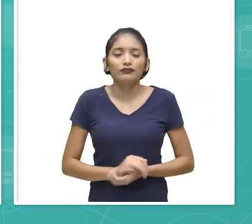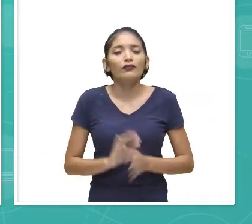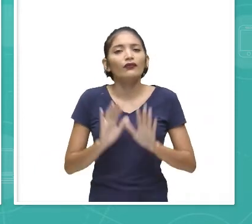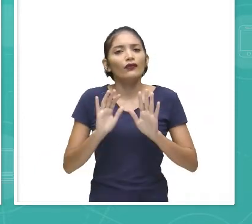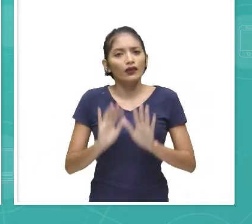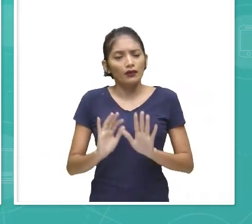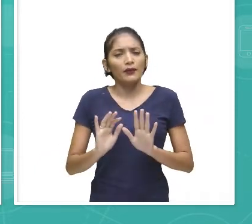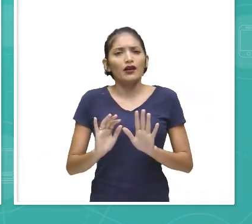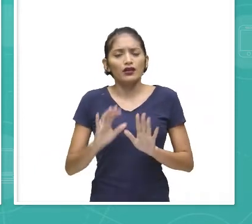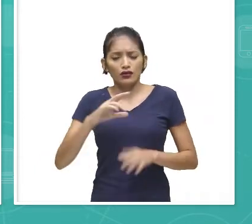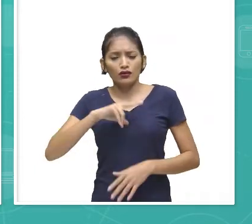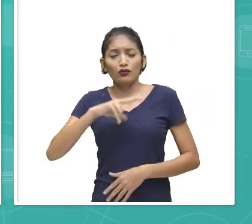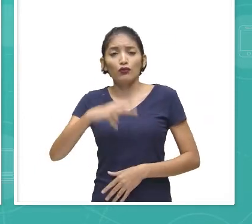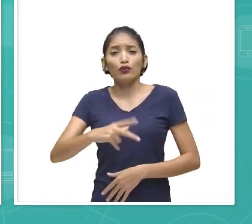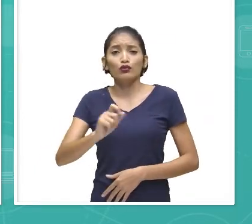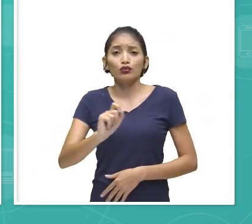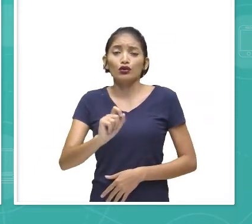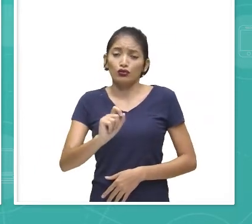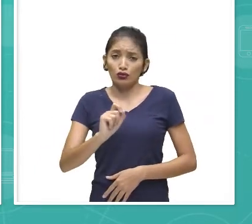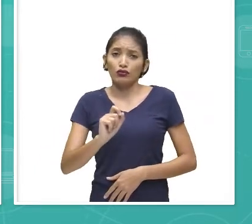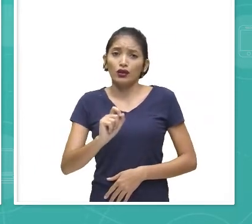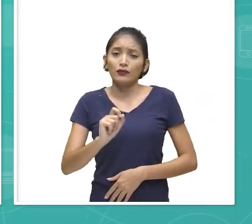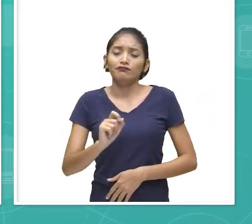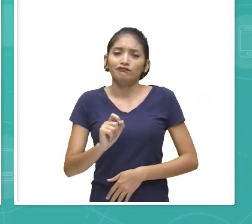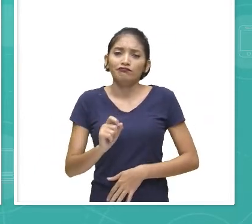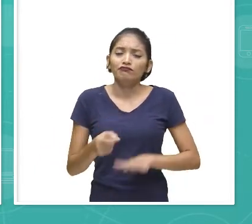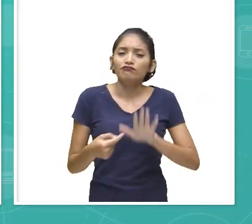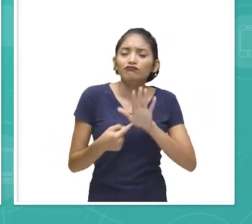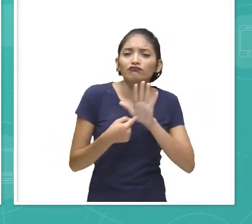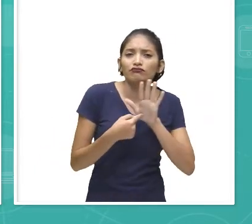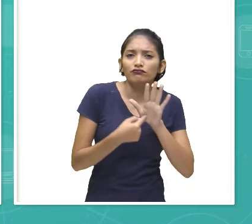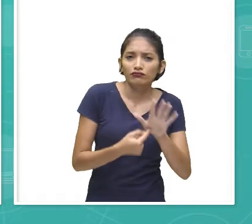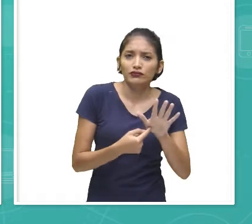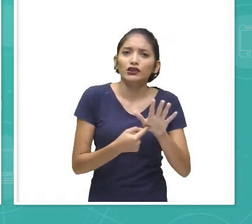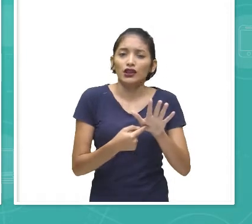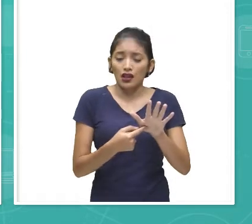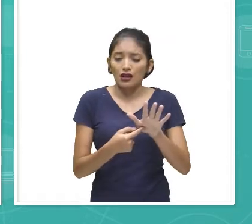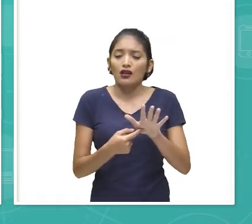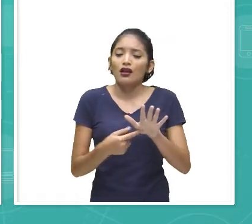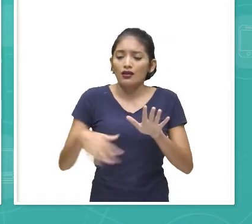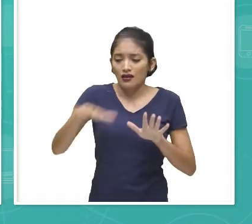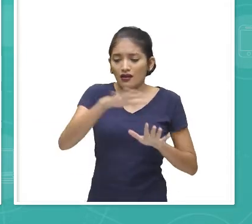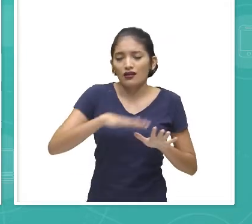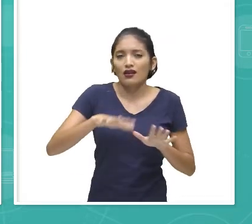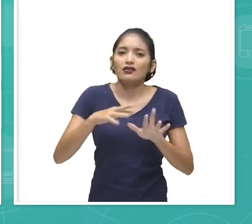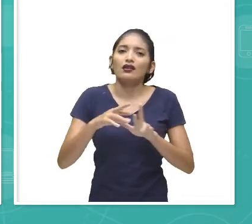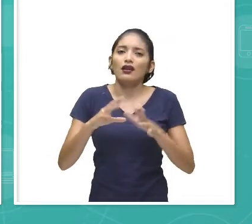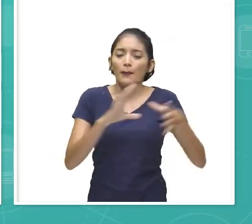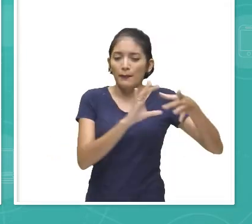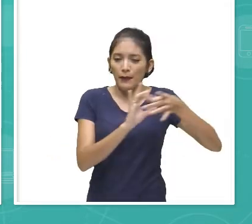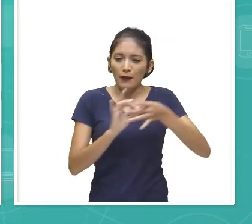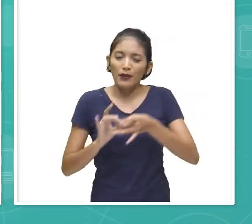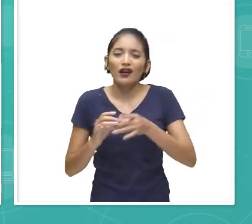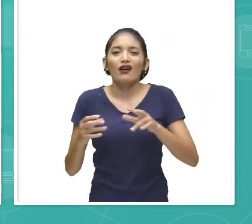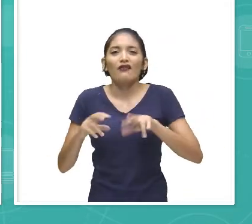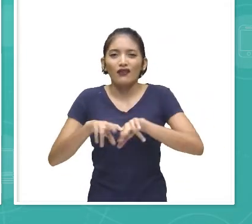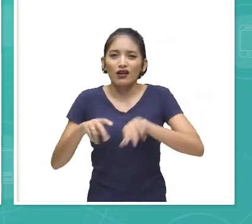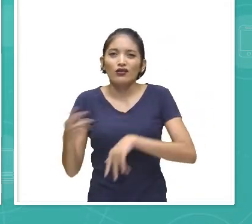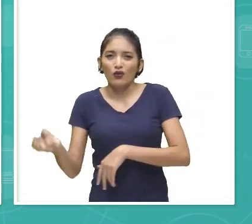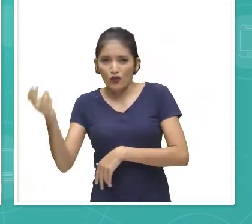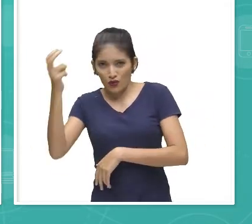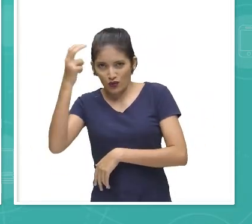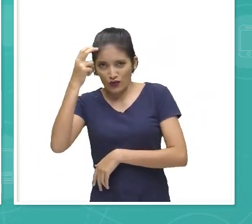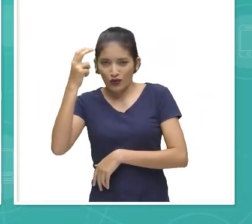que aqui os portugueses, eles vão trazer um quê a mais dentro dessa questão das inúmeras culturas africanas